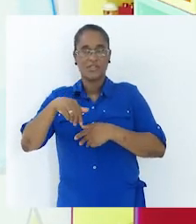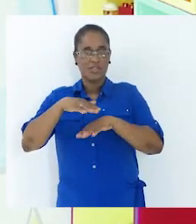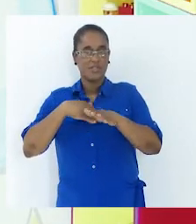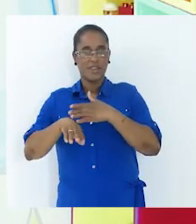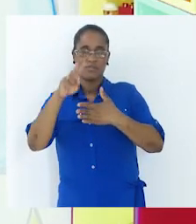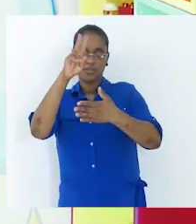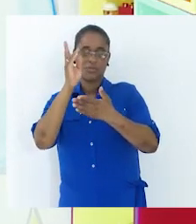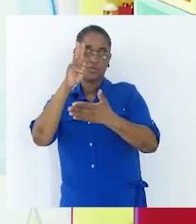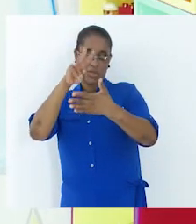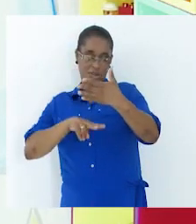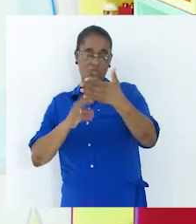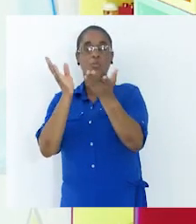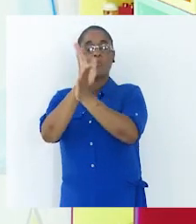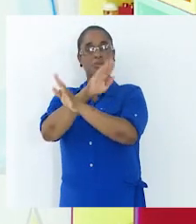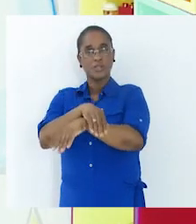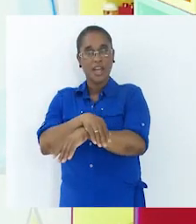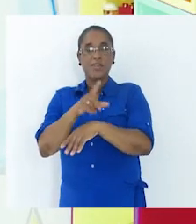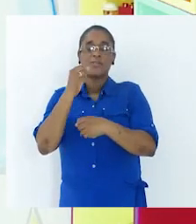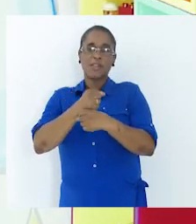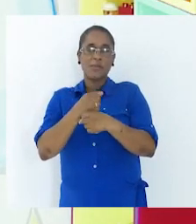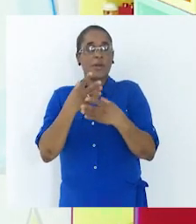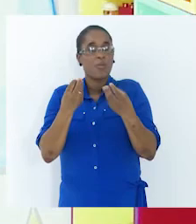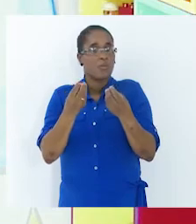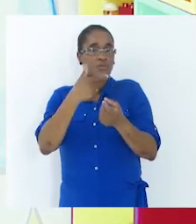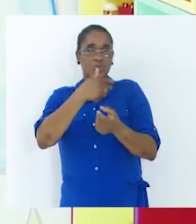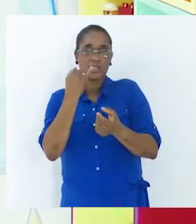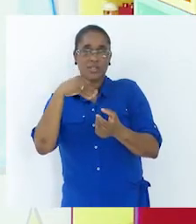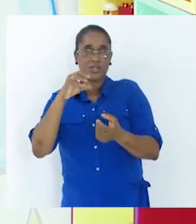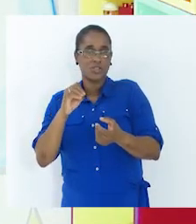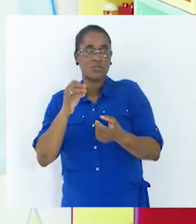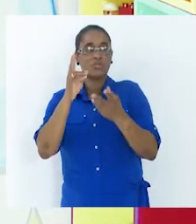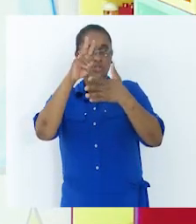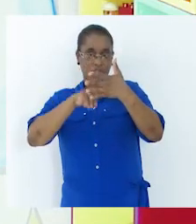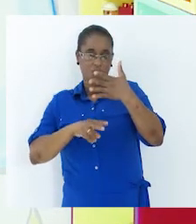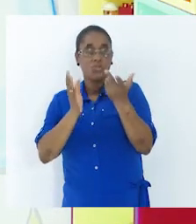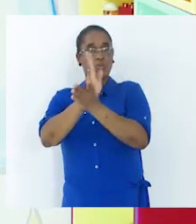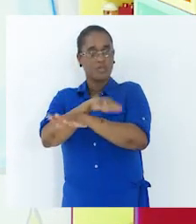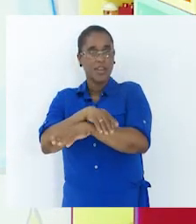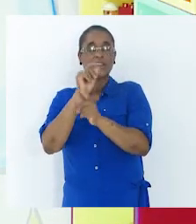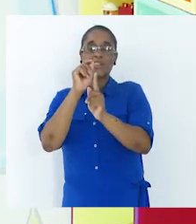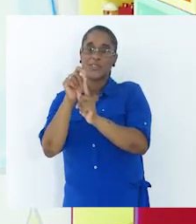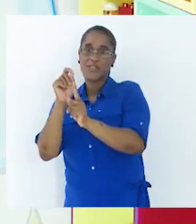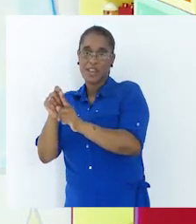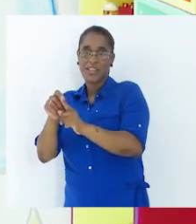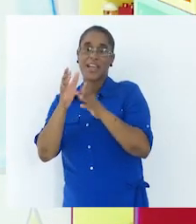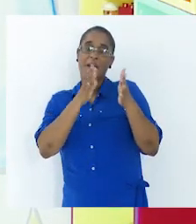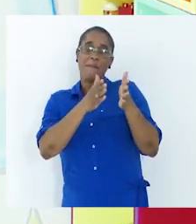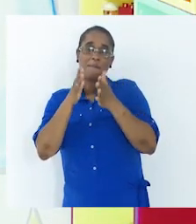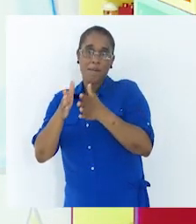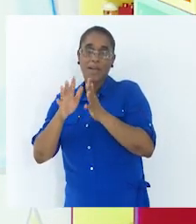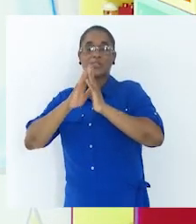textos publicitários, vimos vários tipos de textos publicitários, identificamos as